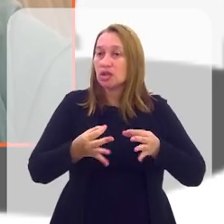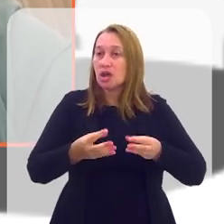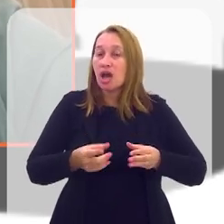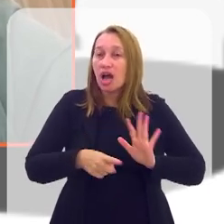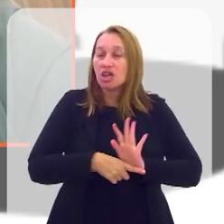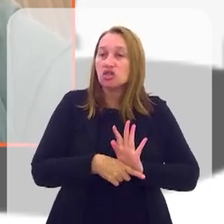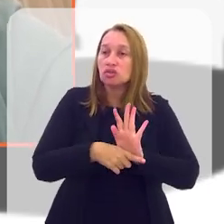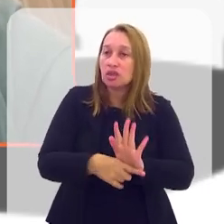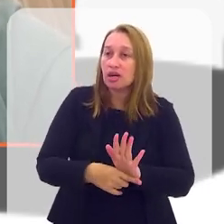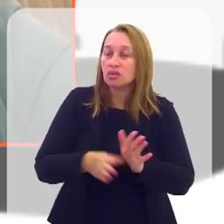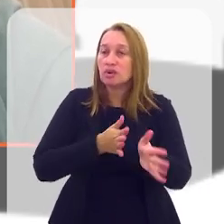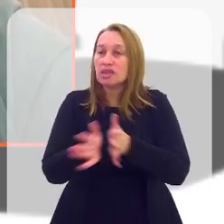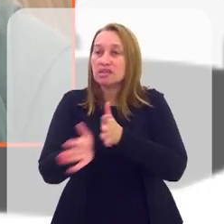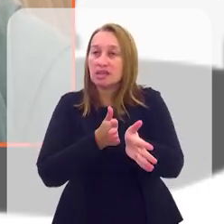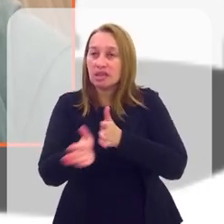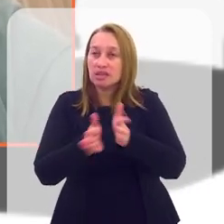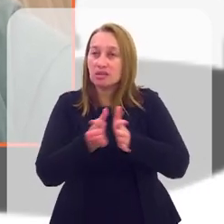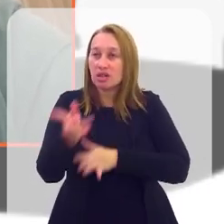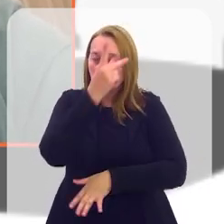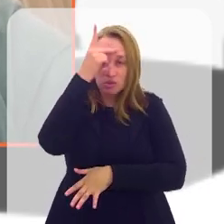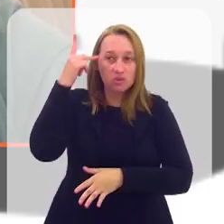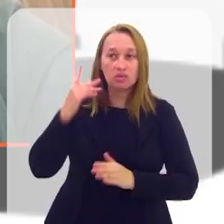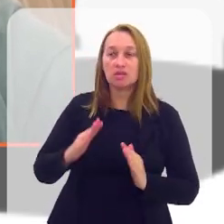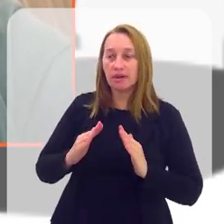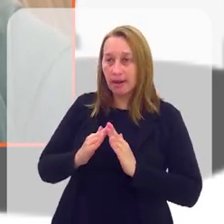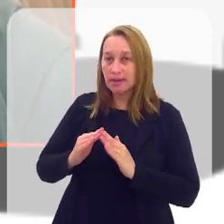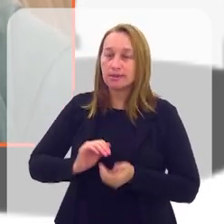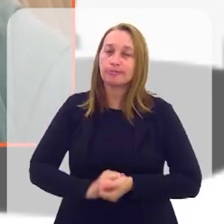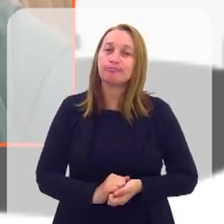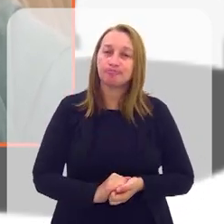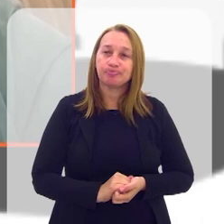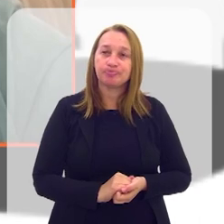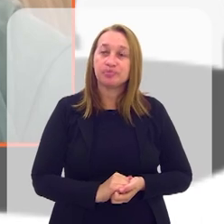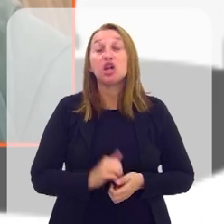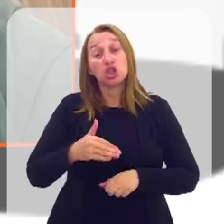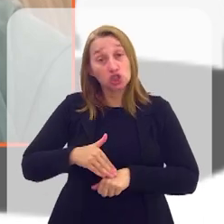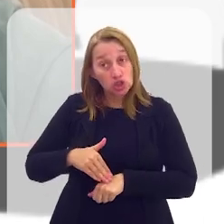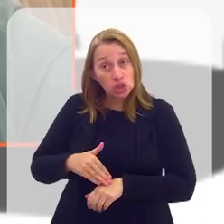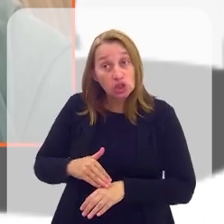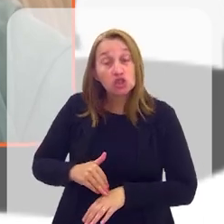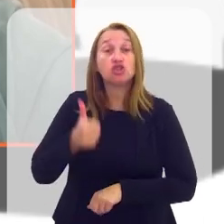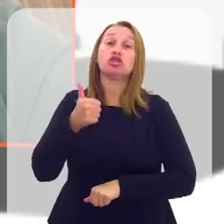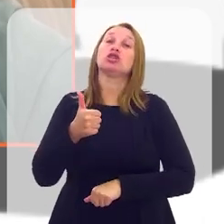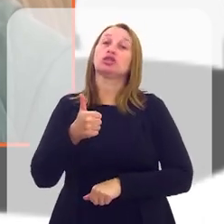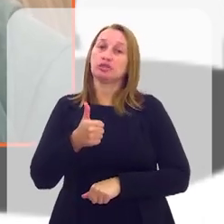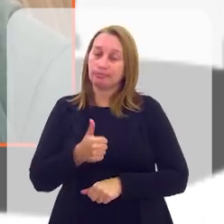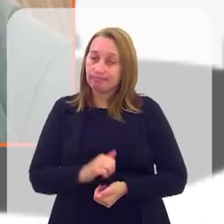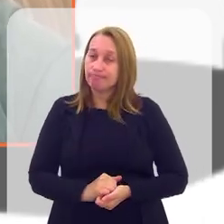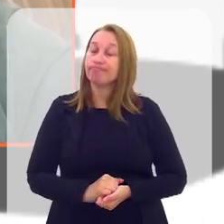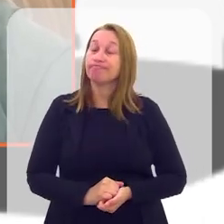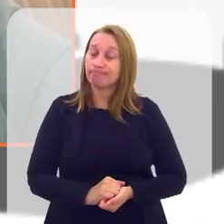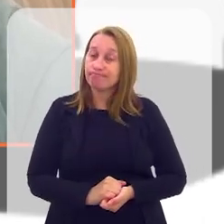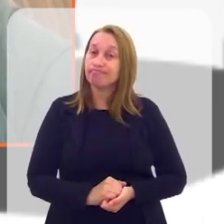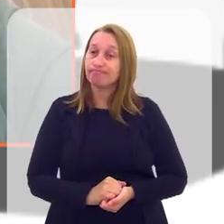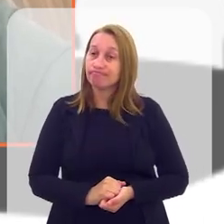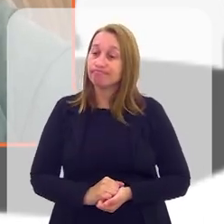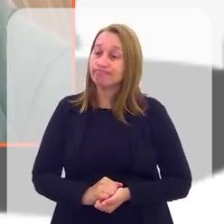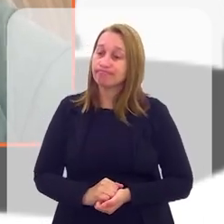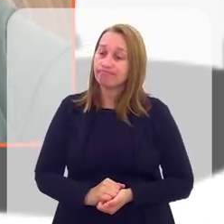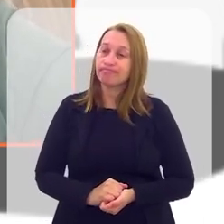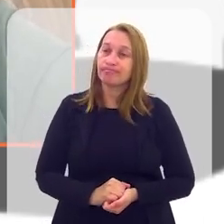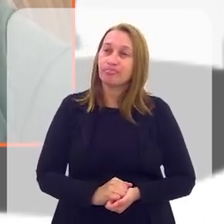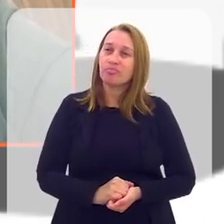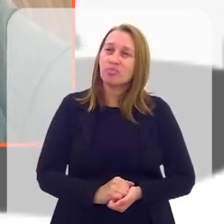promoveu o acesso dessas pessoas à moradia digna, permanente,